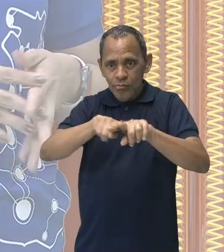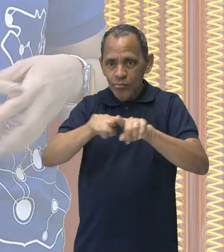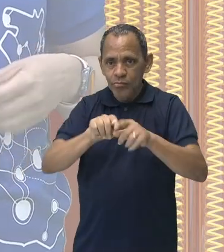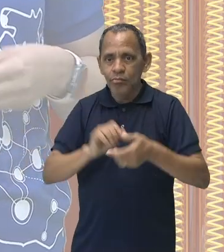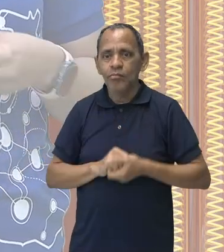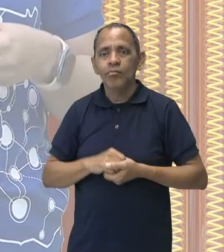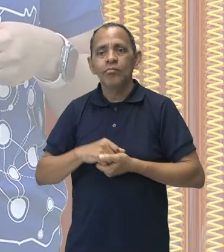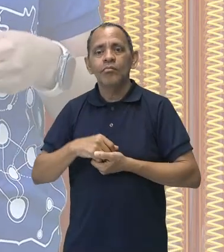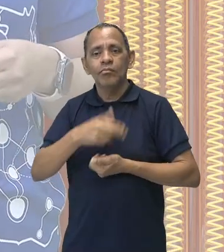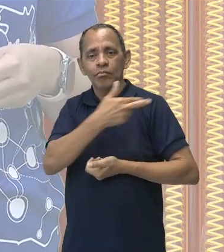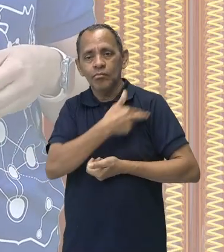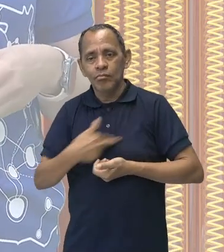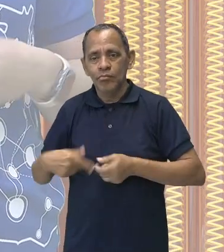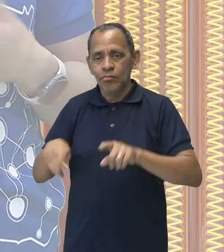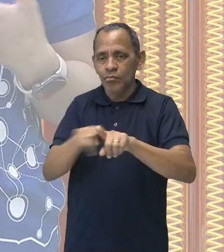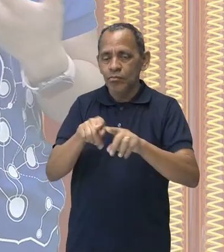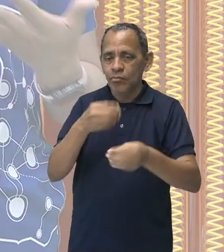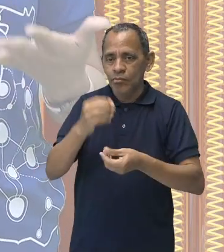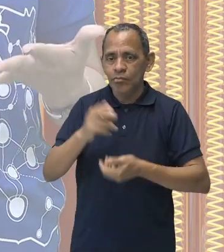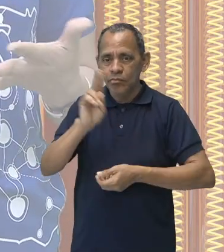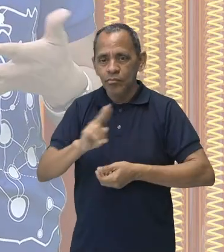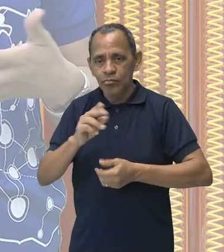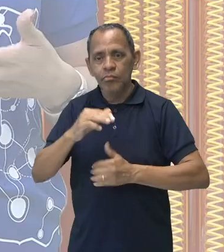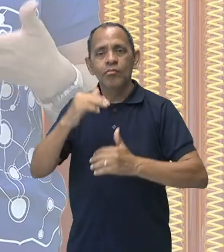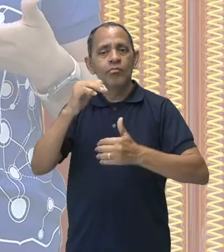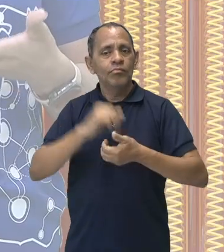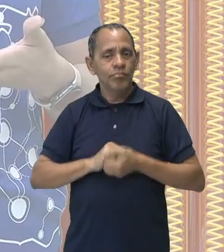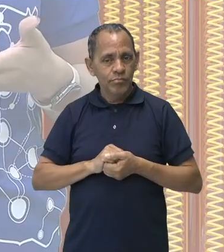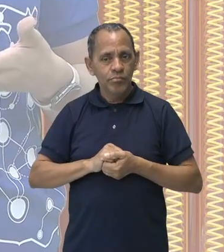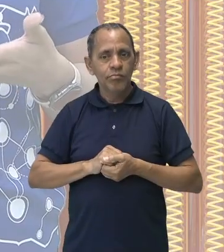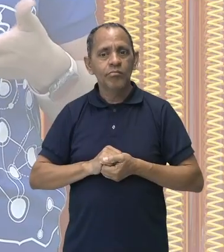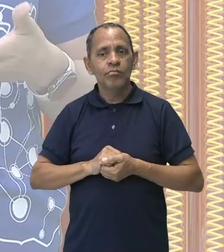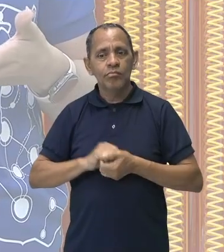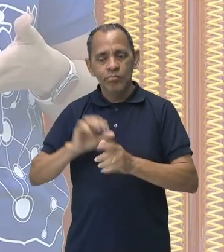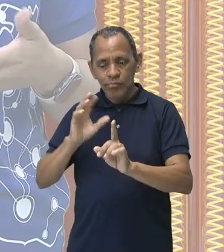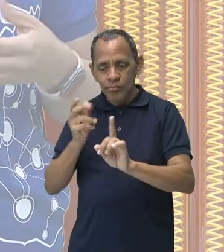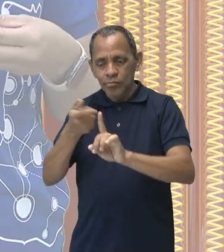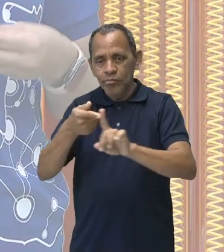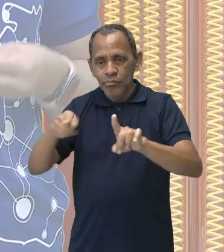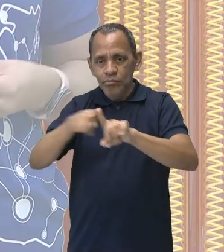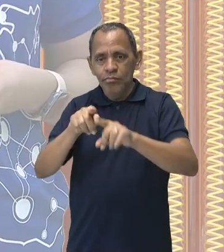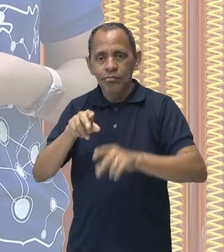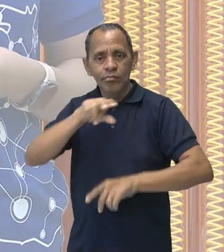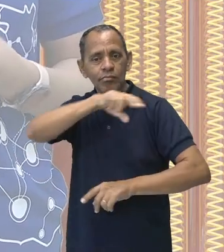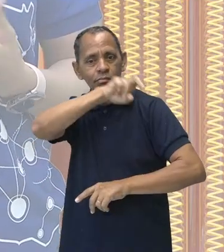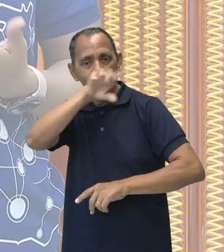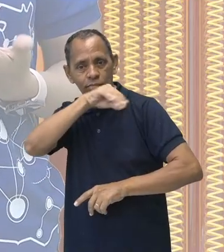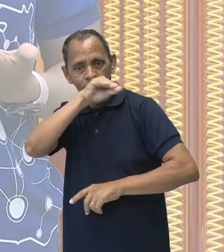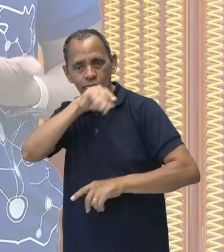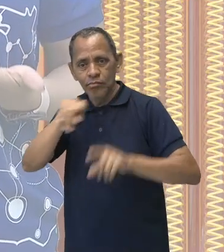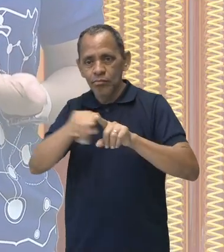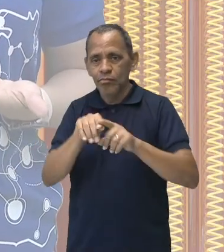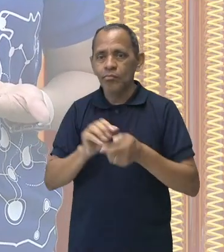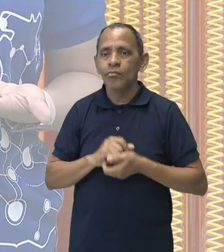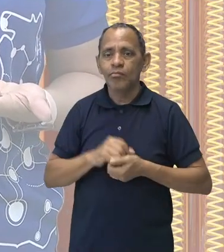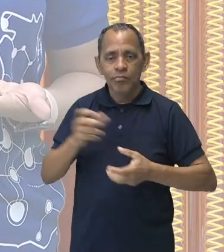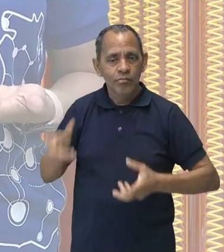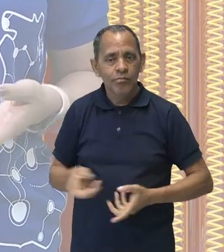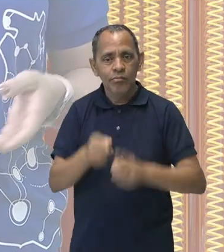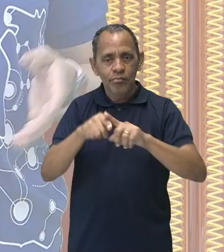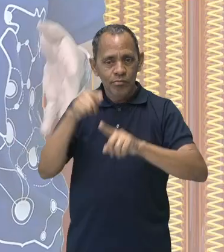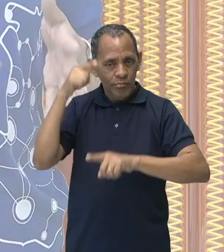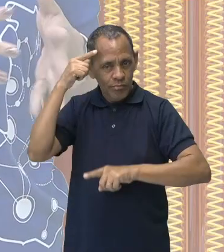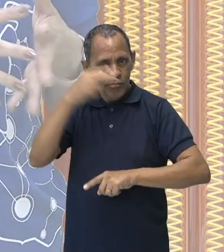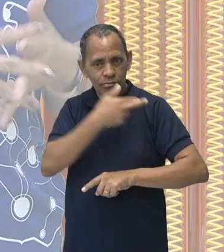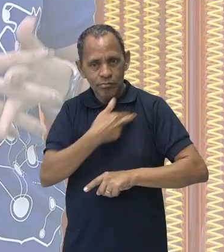Bocaiúva, né, ele também vai utilizar suas habilidades com a oratória e com a escrita para promover as ideias